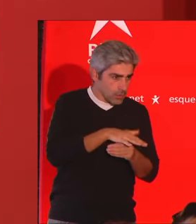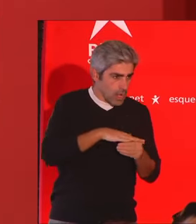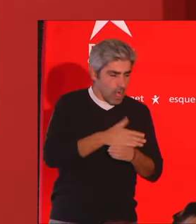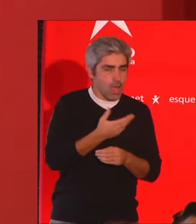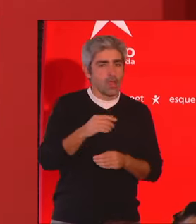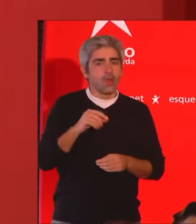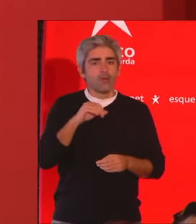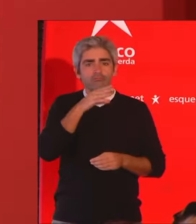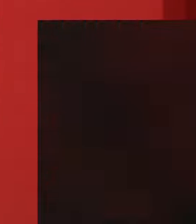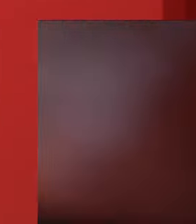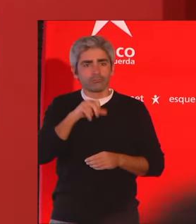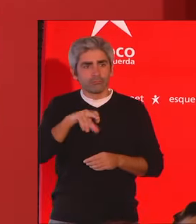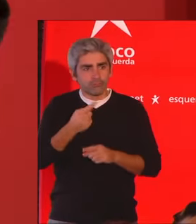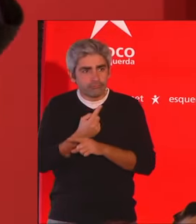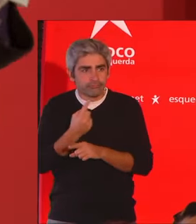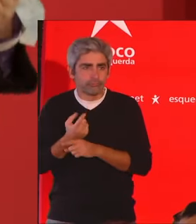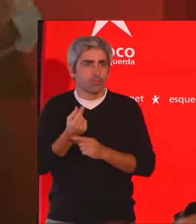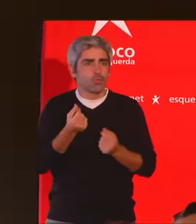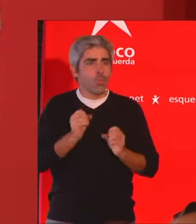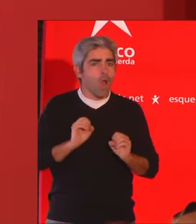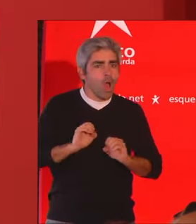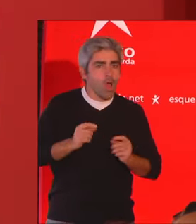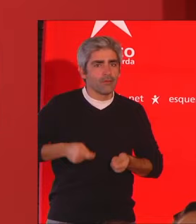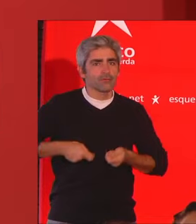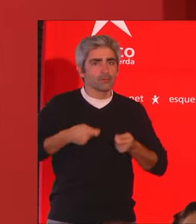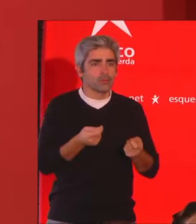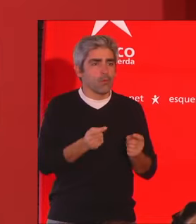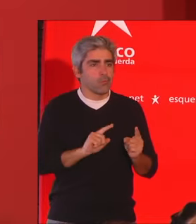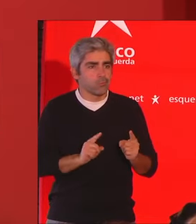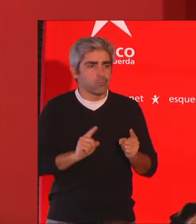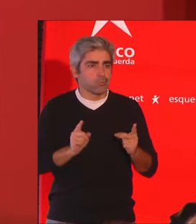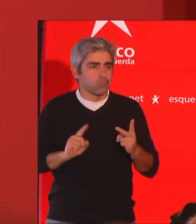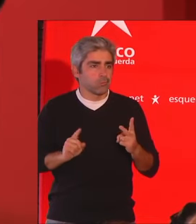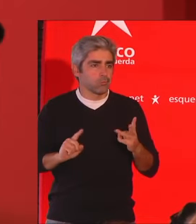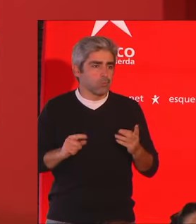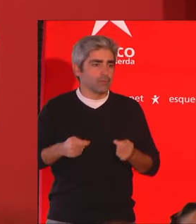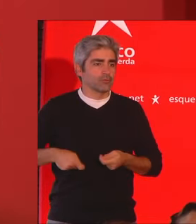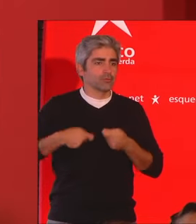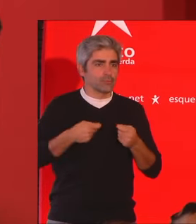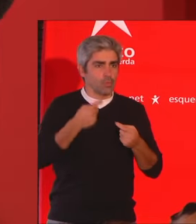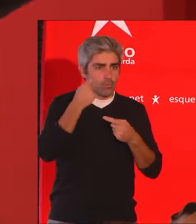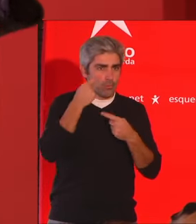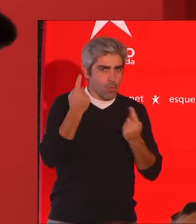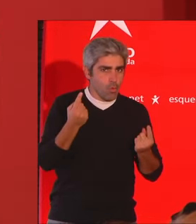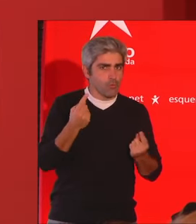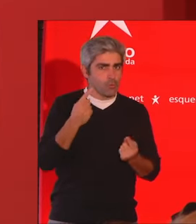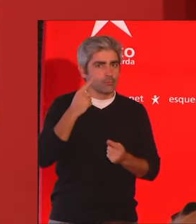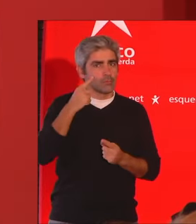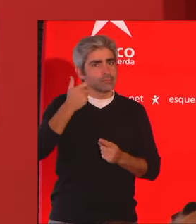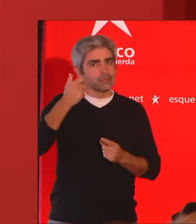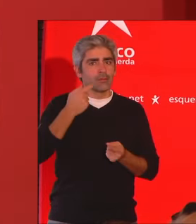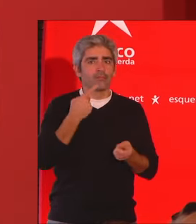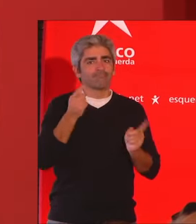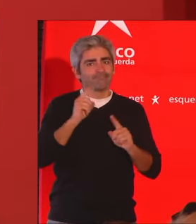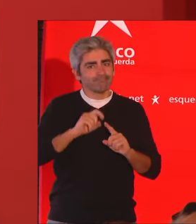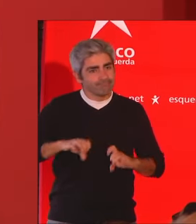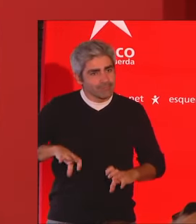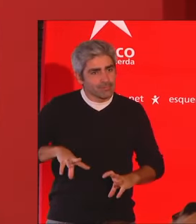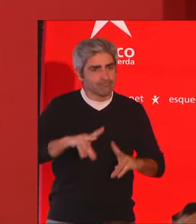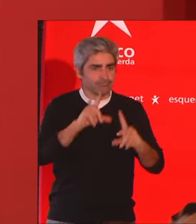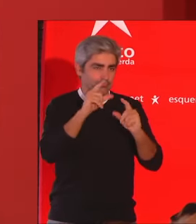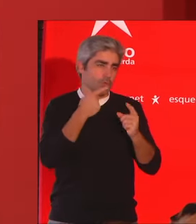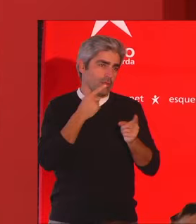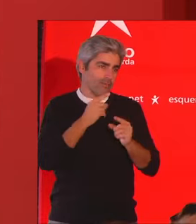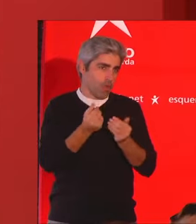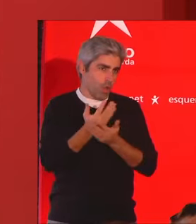forças de segurança, não há dinheiro para investir, para o investimento público, que é essencial para relançar o crescimento